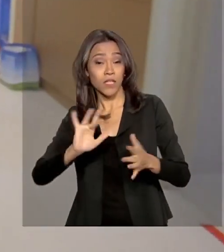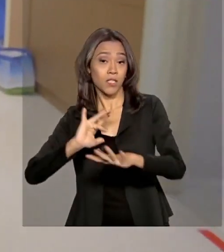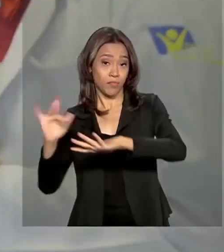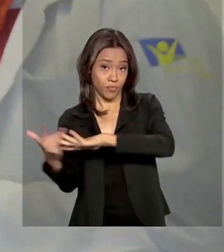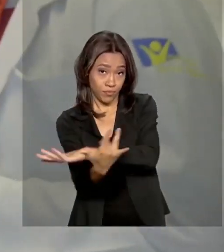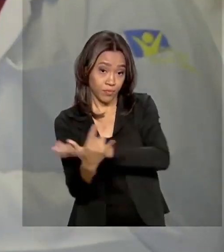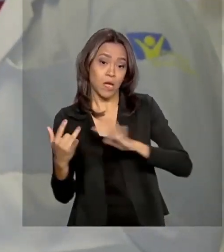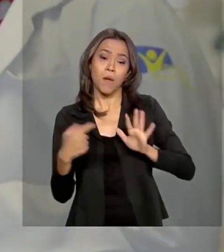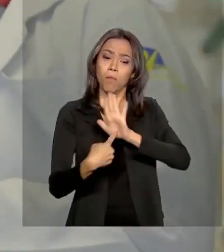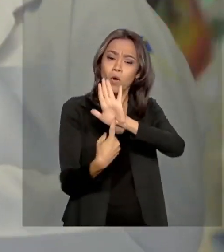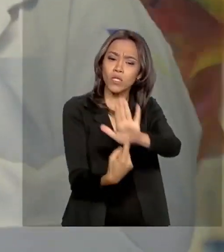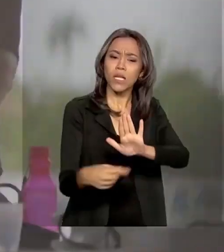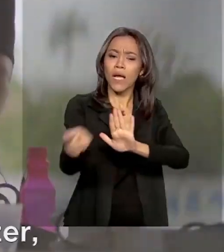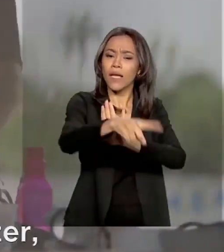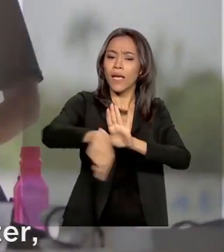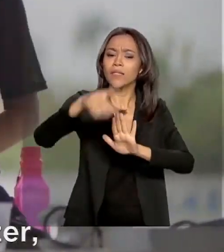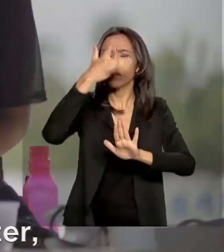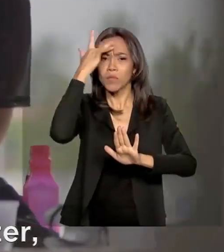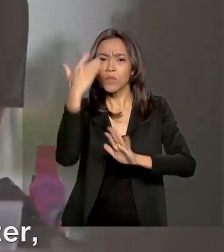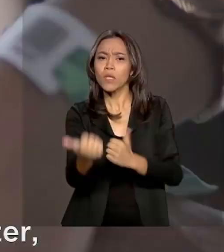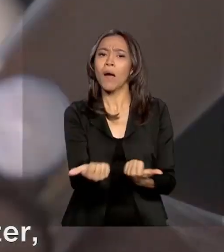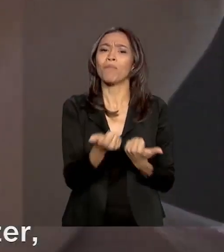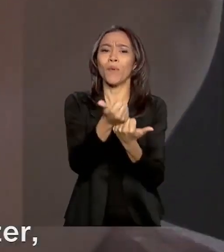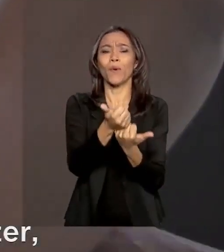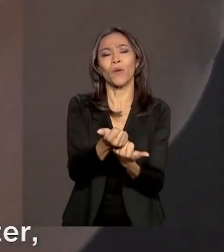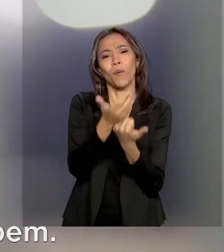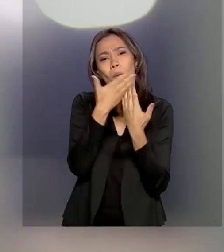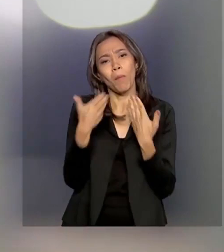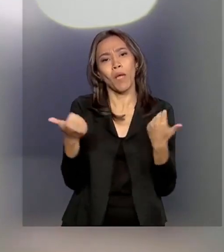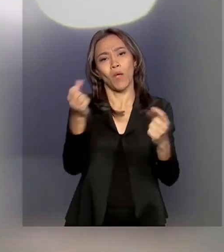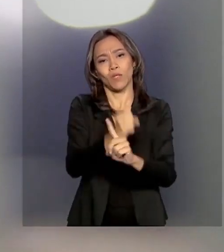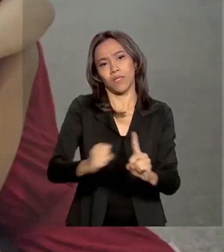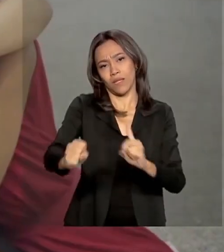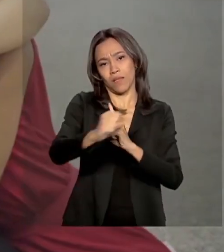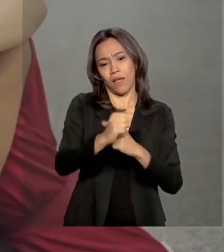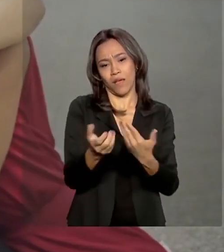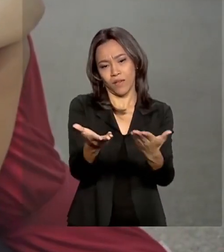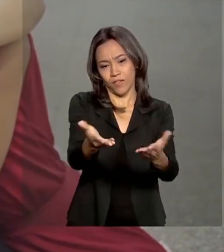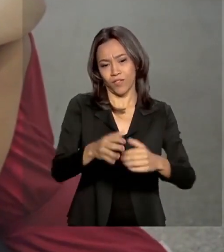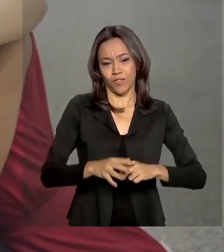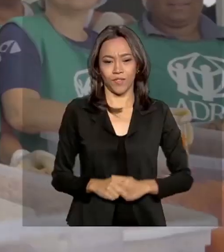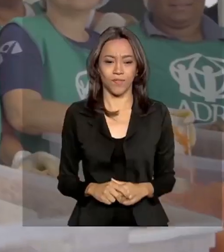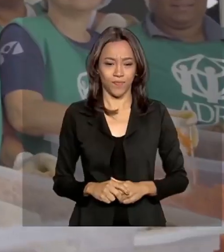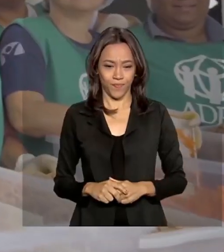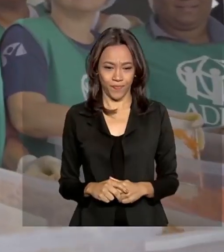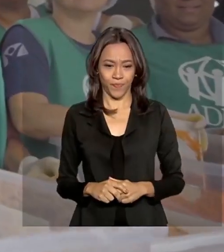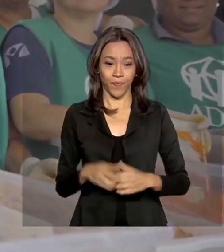que contribuem para uma sociedade melhor e mais justa. Acesse